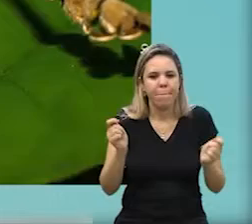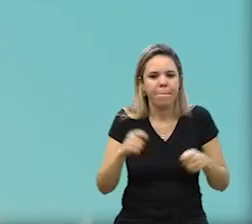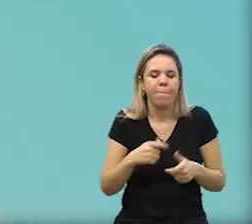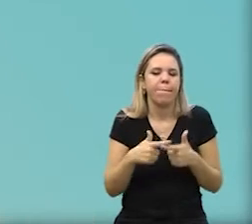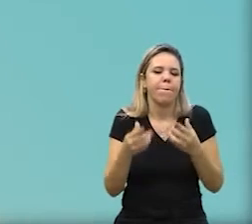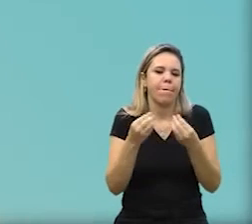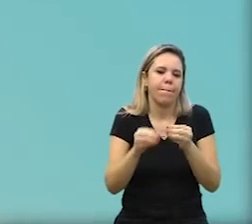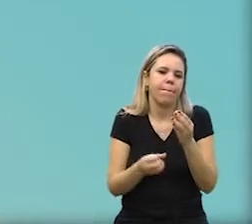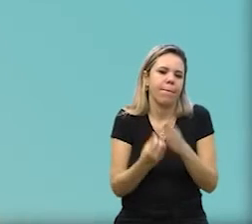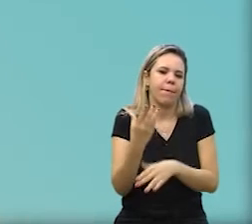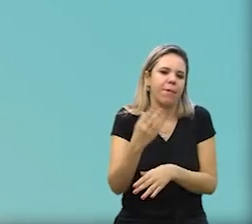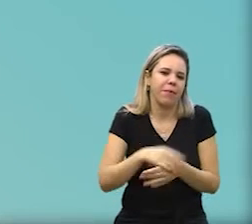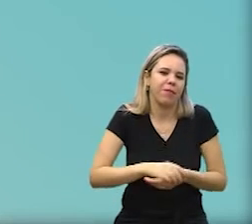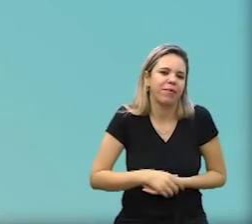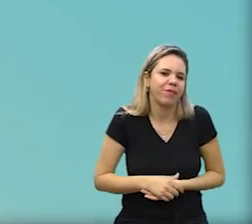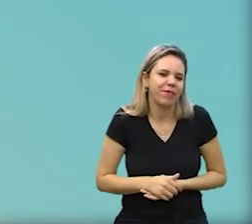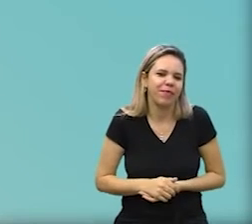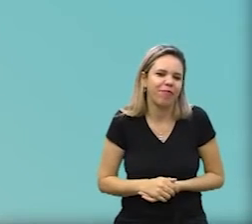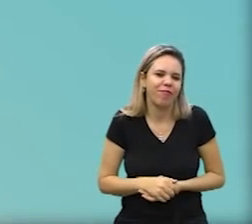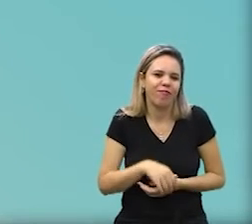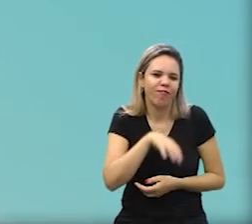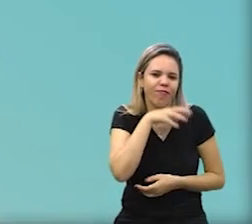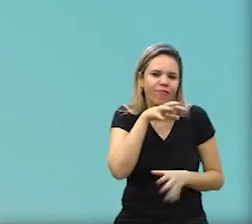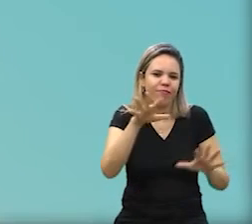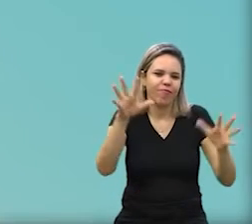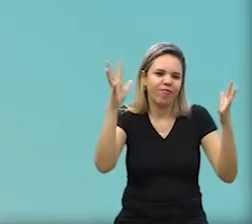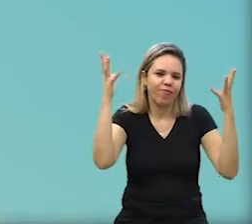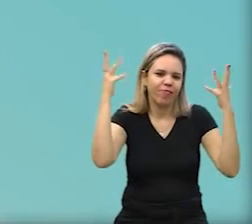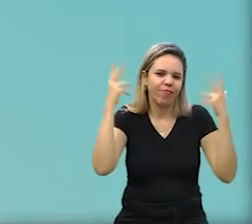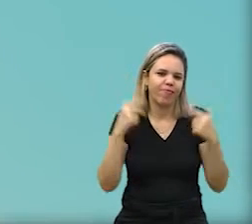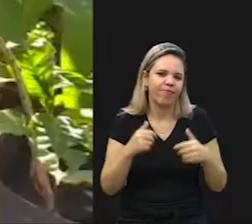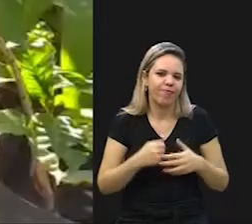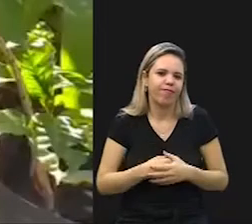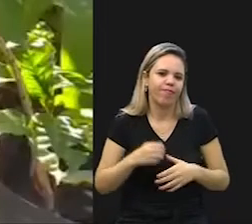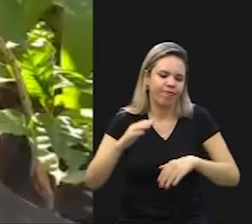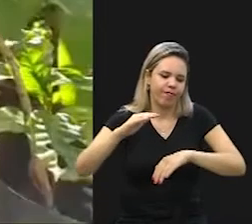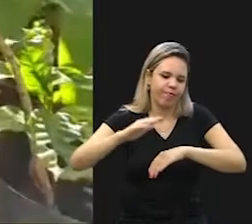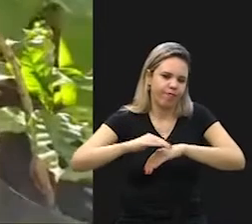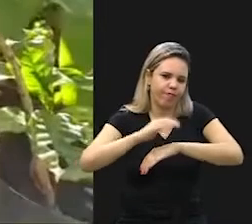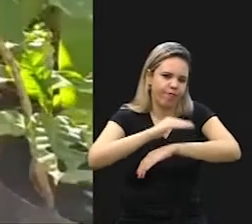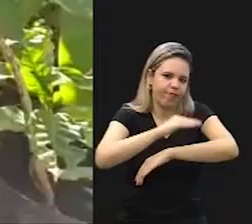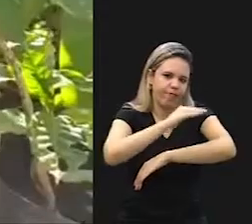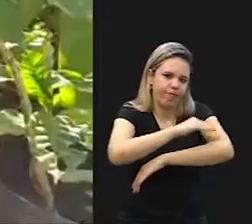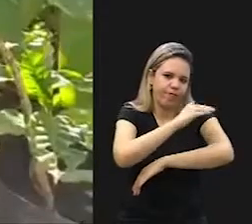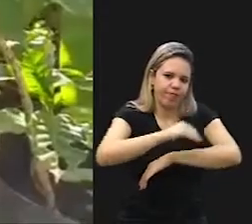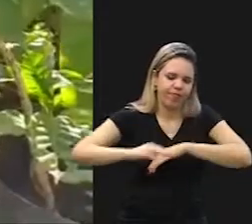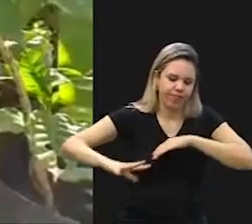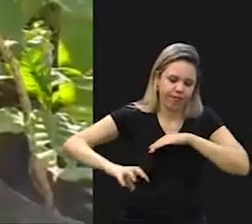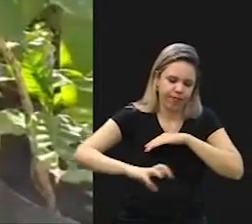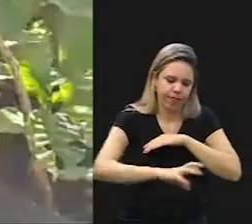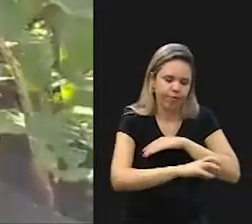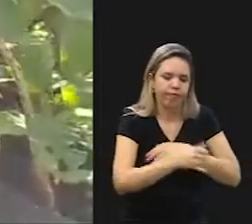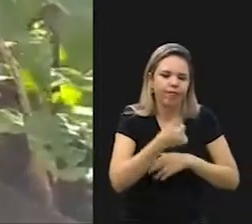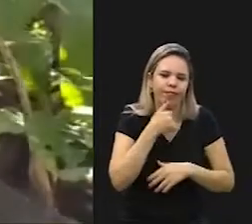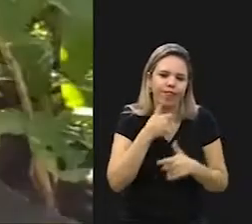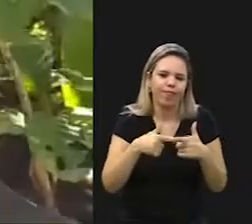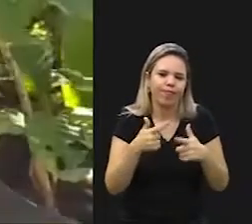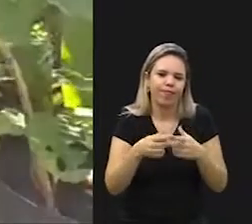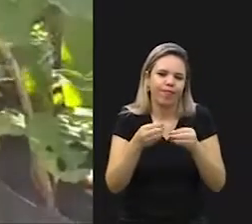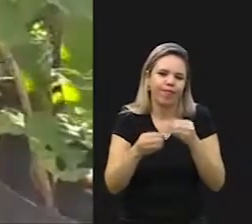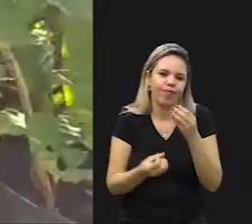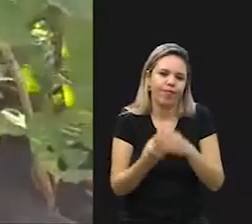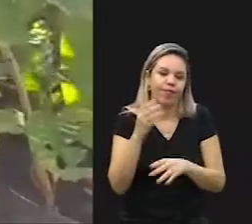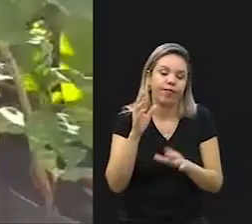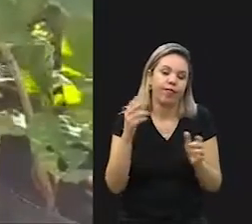possíveis impactos na fauna, né, no grupo de répteis e anfíbios. O que a gente tem percebido é que, infelizmente, esses impactos podem